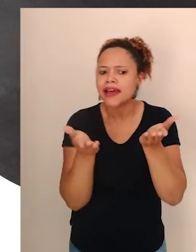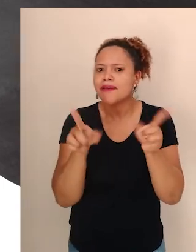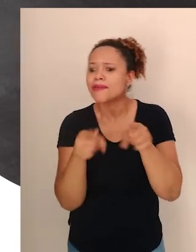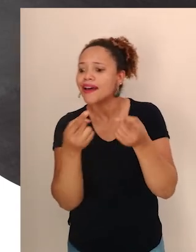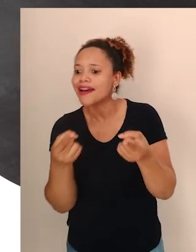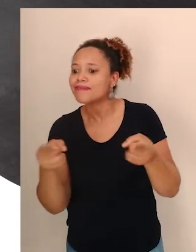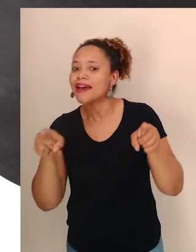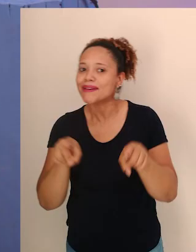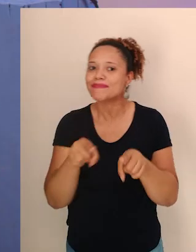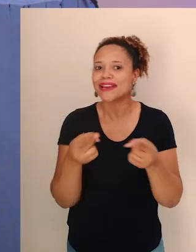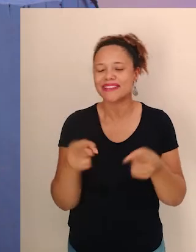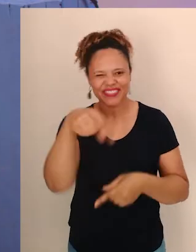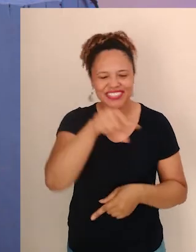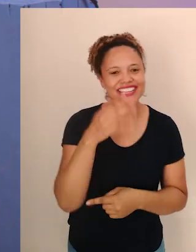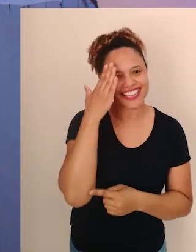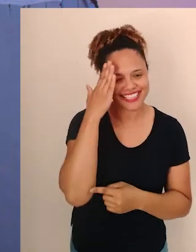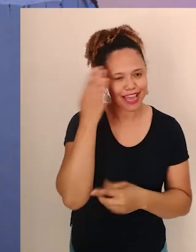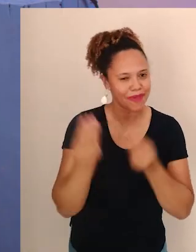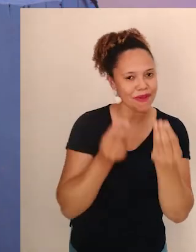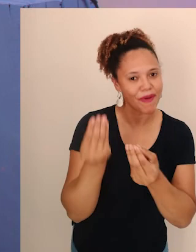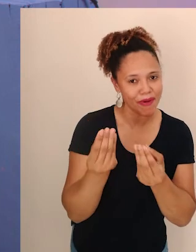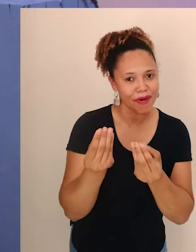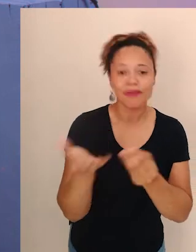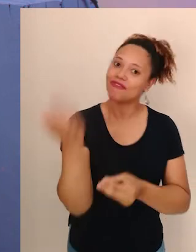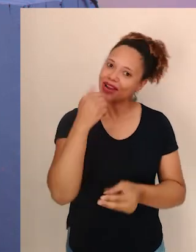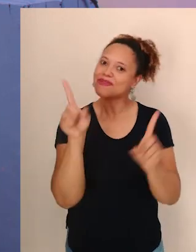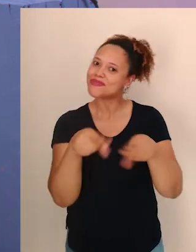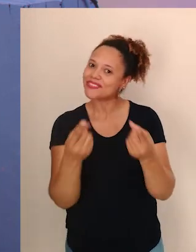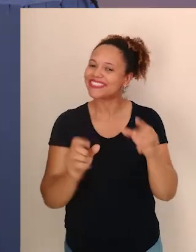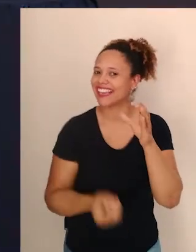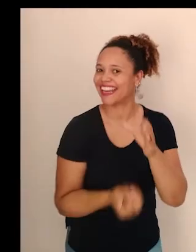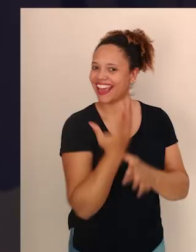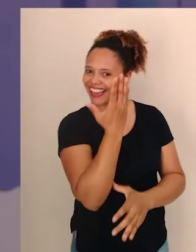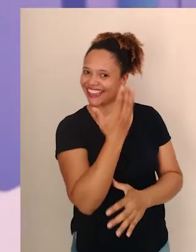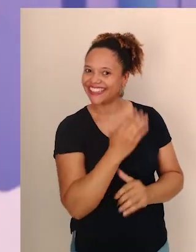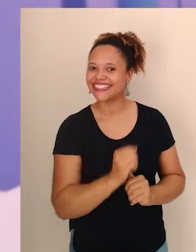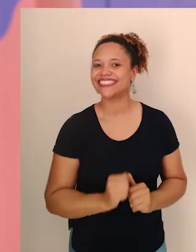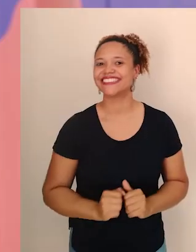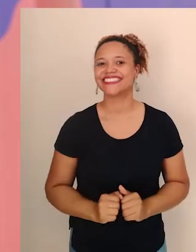Agora que você já sabe como que funciona, bora fazer uma música?